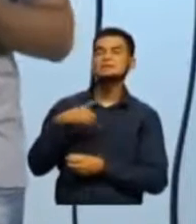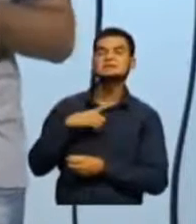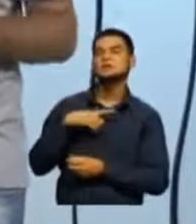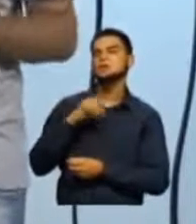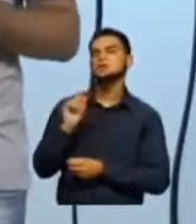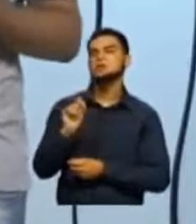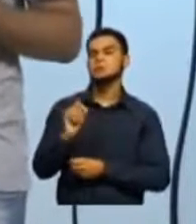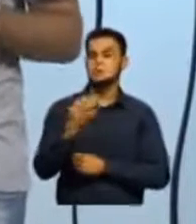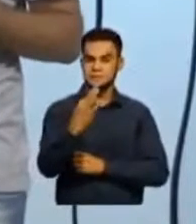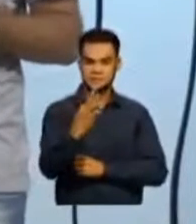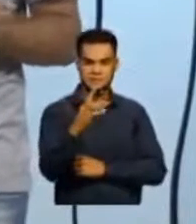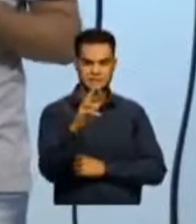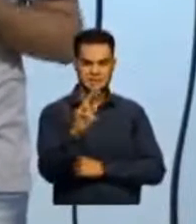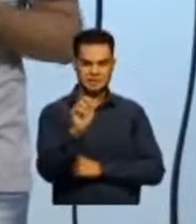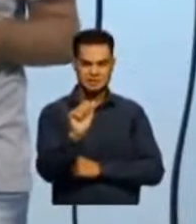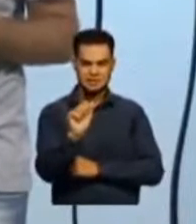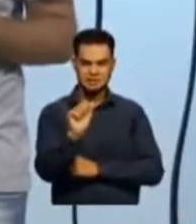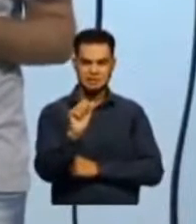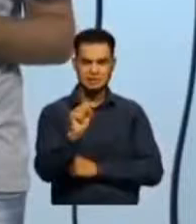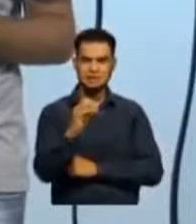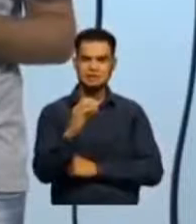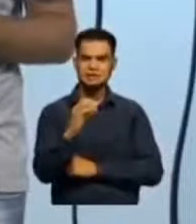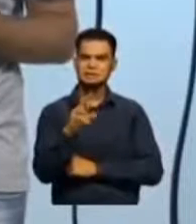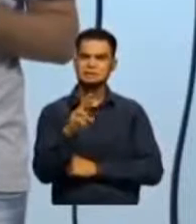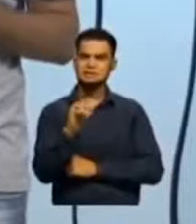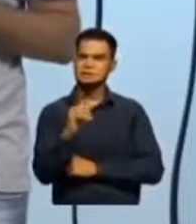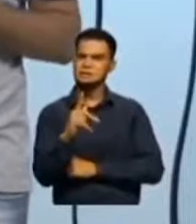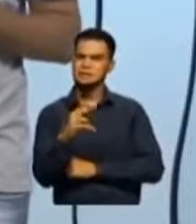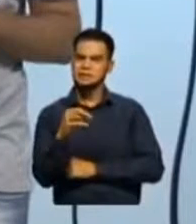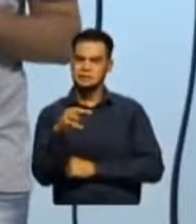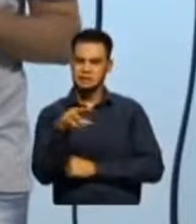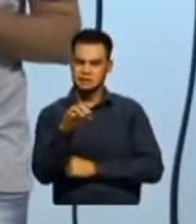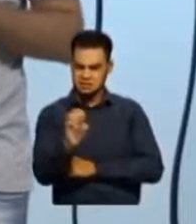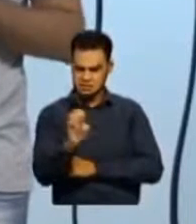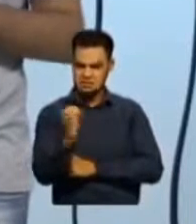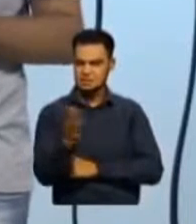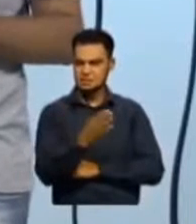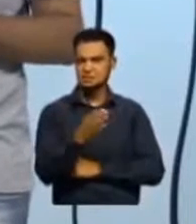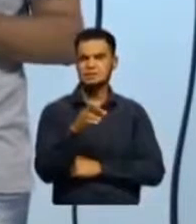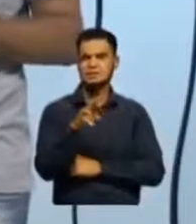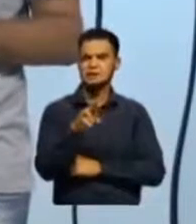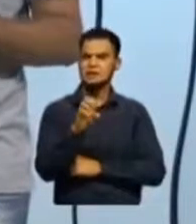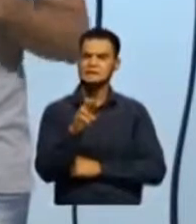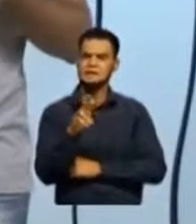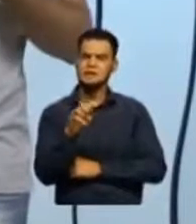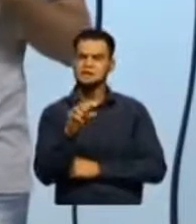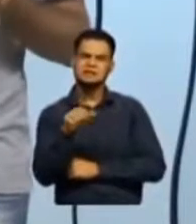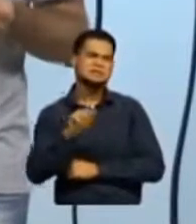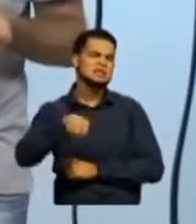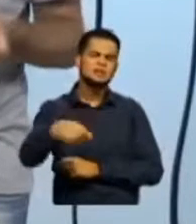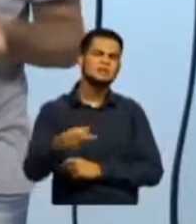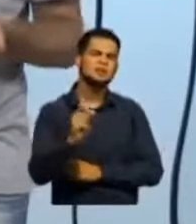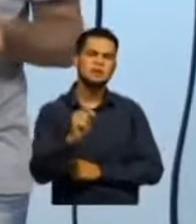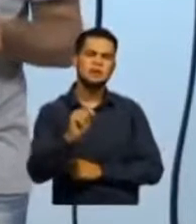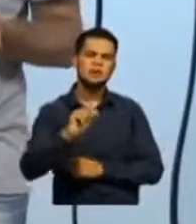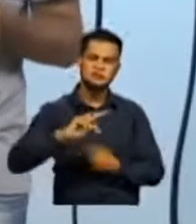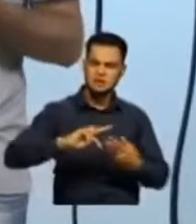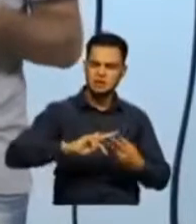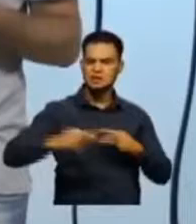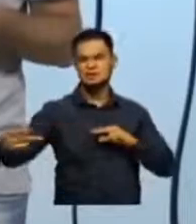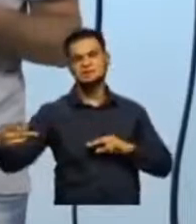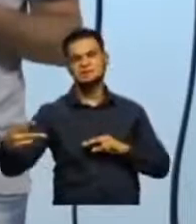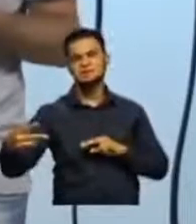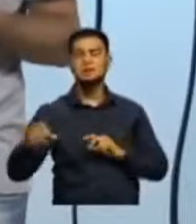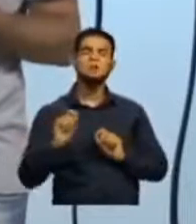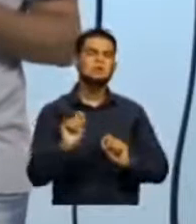chamada de transcriptase reversa. Transcriptase, lembra-se de transcrição. O